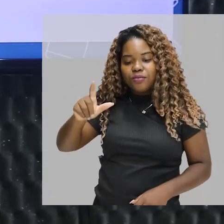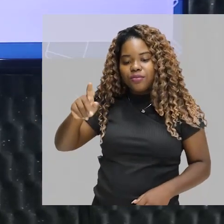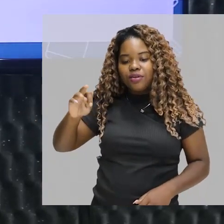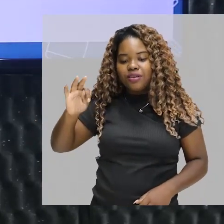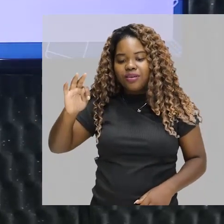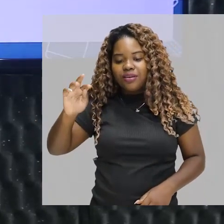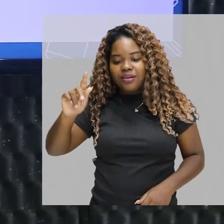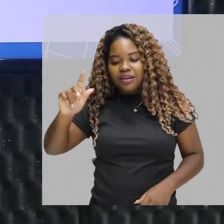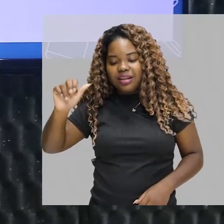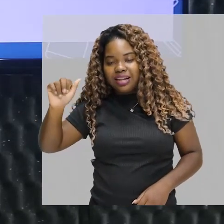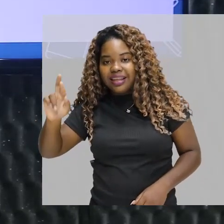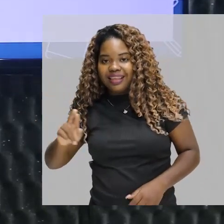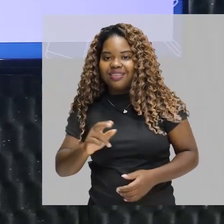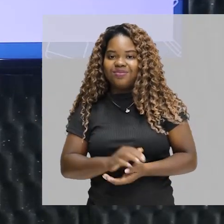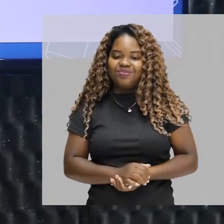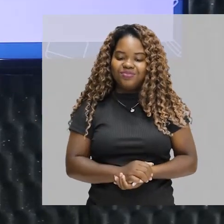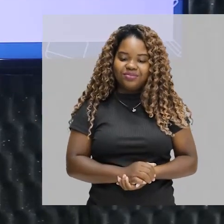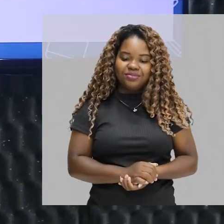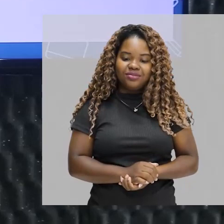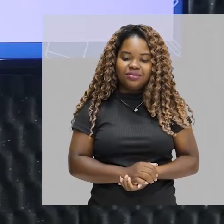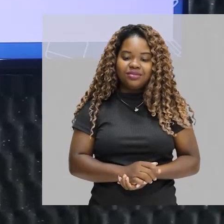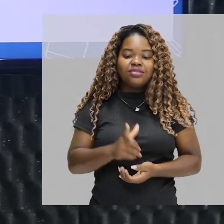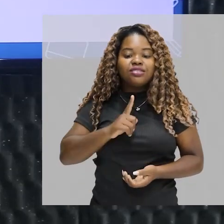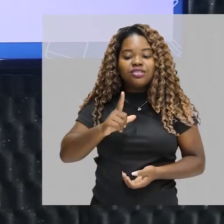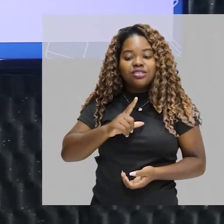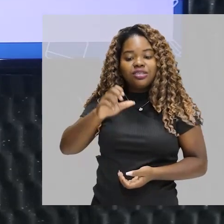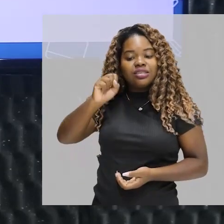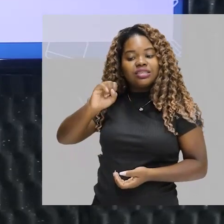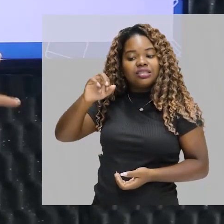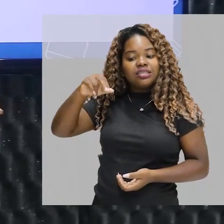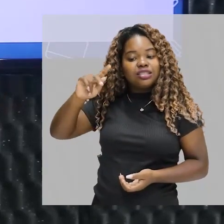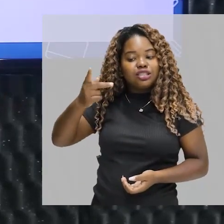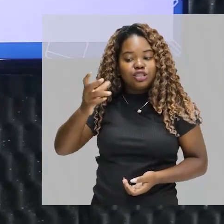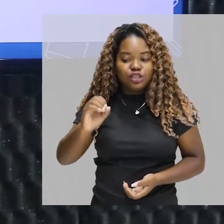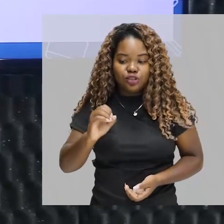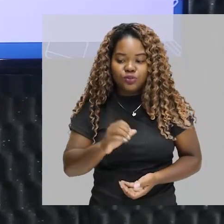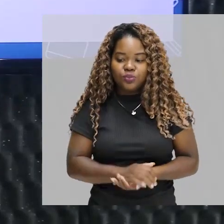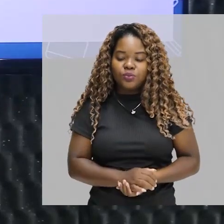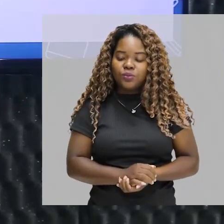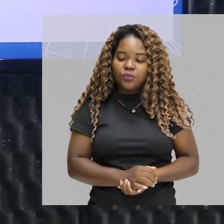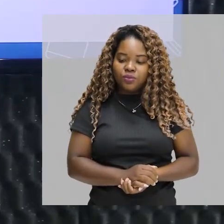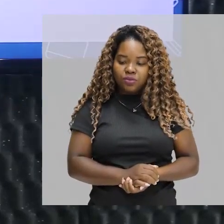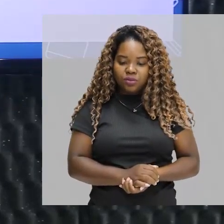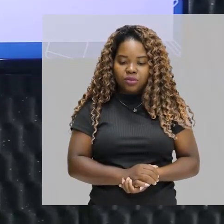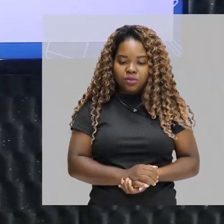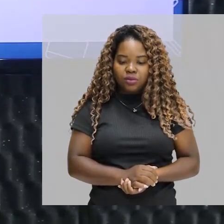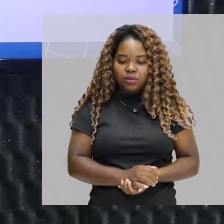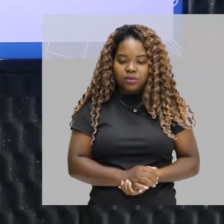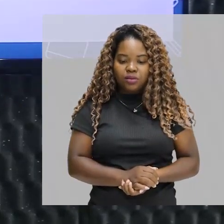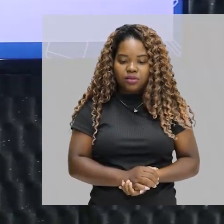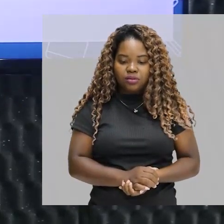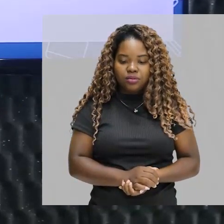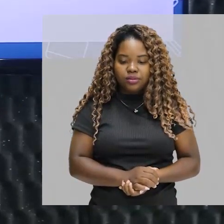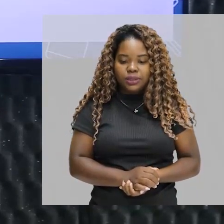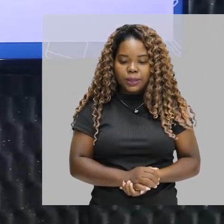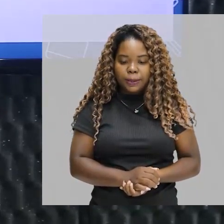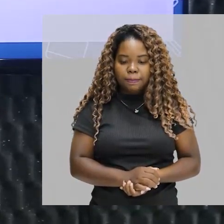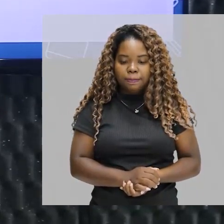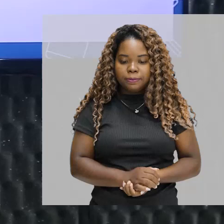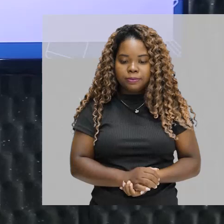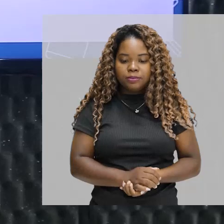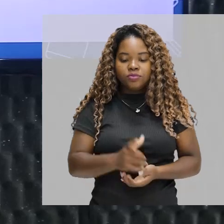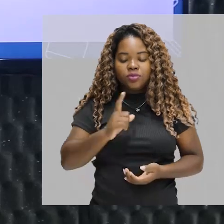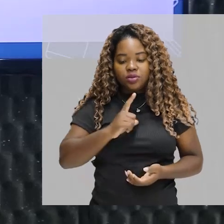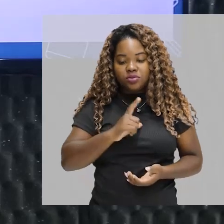tamanho do polegar. E tinha a Fada Sininho, né? Que também é personagem, inclusive, de festas de fantasia. Então, a gente trouxe